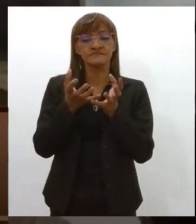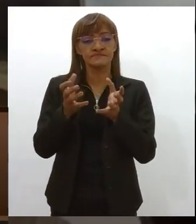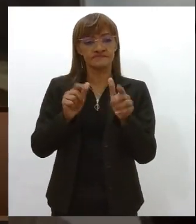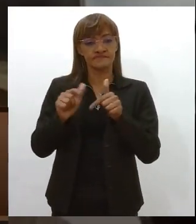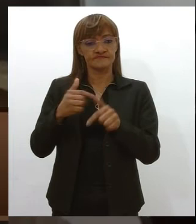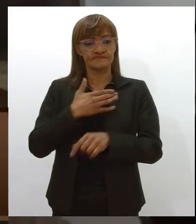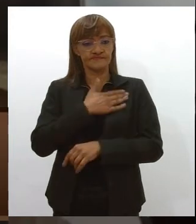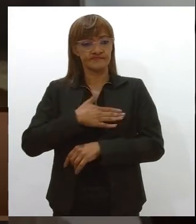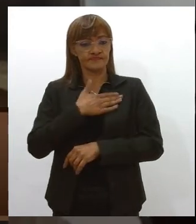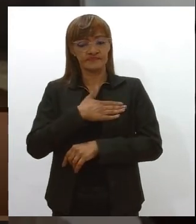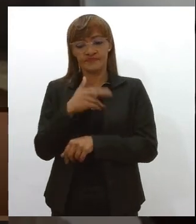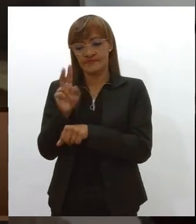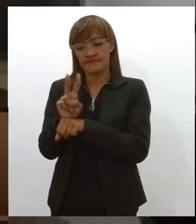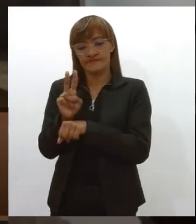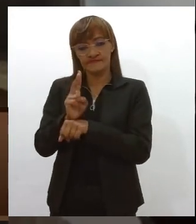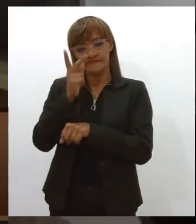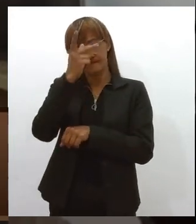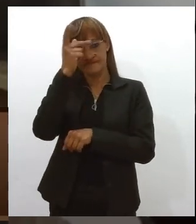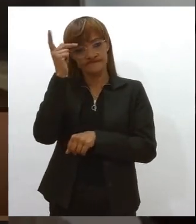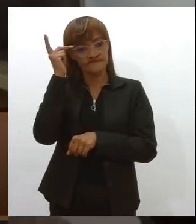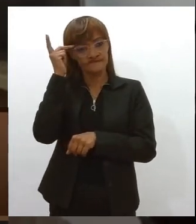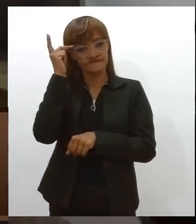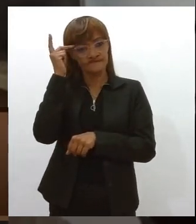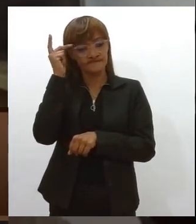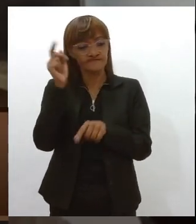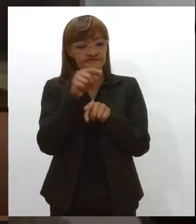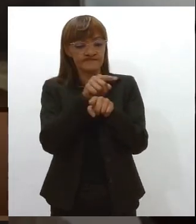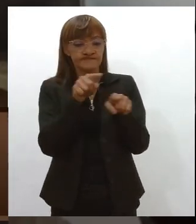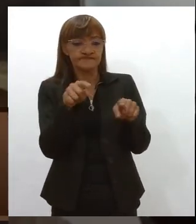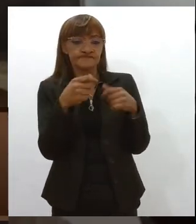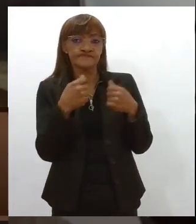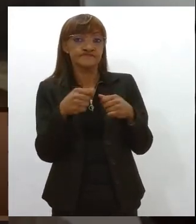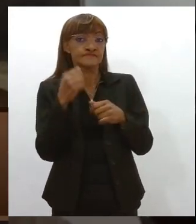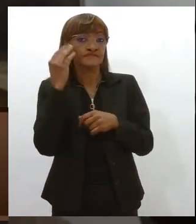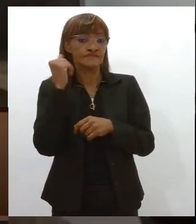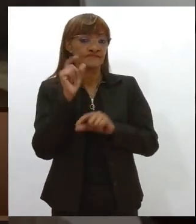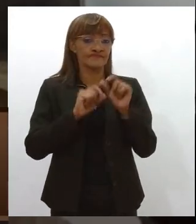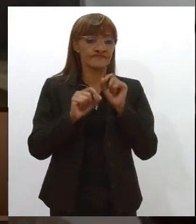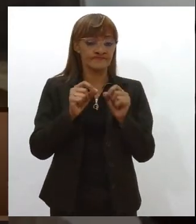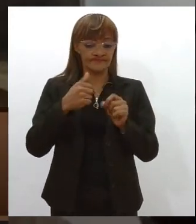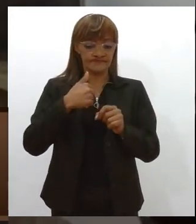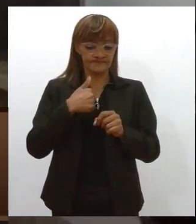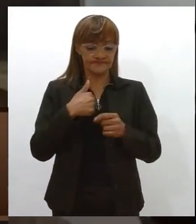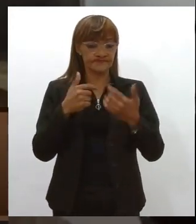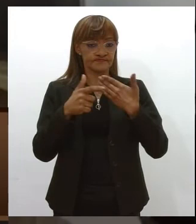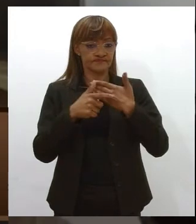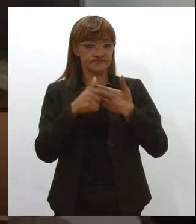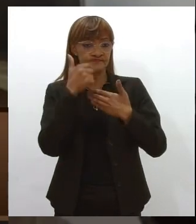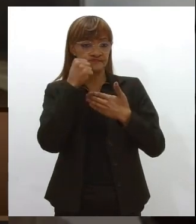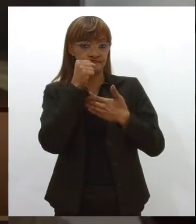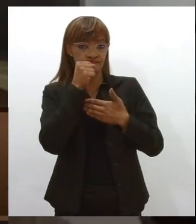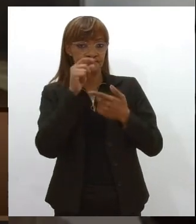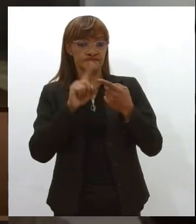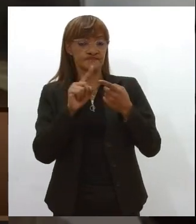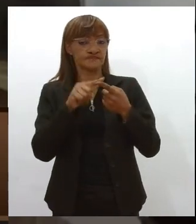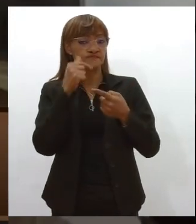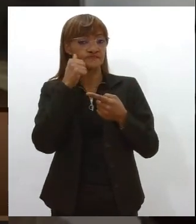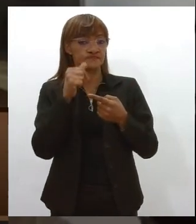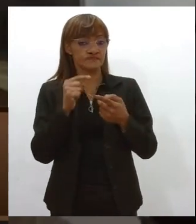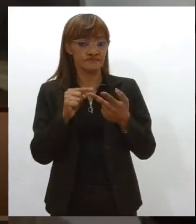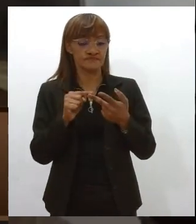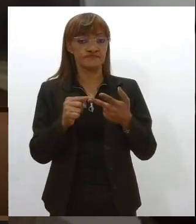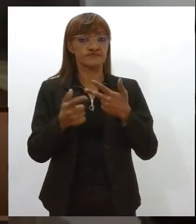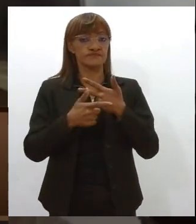pessoas. Porque eles também precisam saber que, além de ser mãe, eu também sou mulher, eu também sou médico, eu também sou